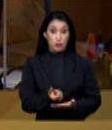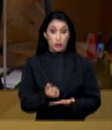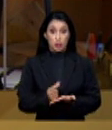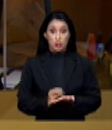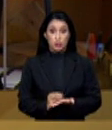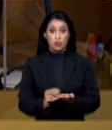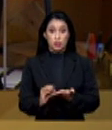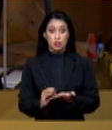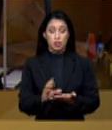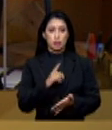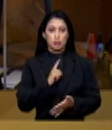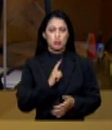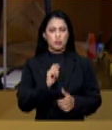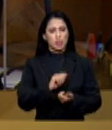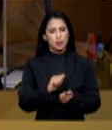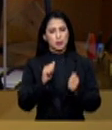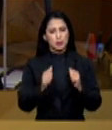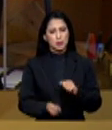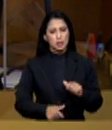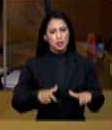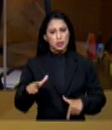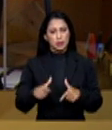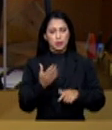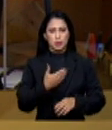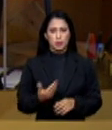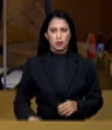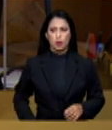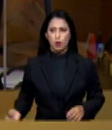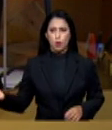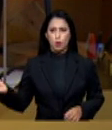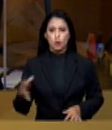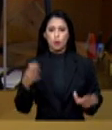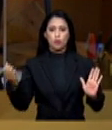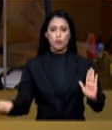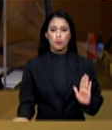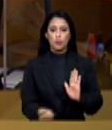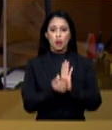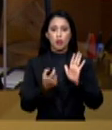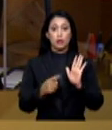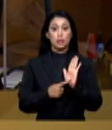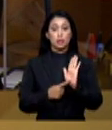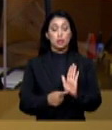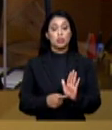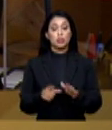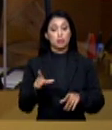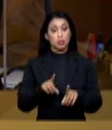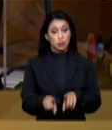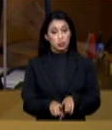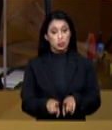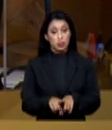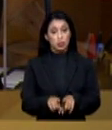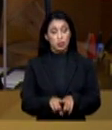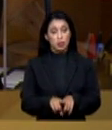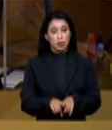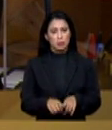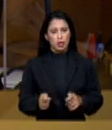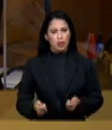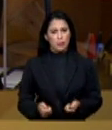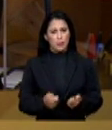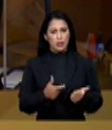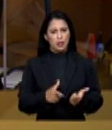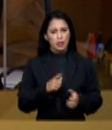financeiro para adaptação dos serviços públicos ao novo Marco exigindo como contrapartida ao